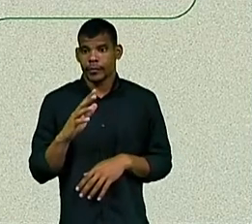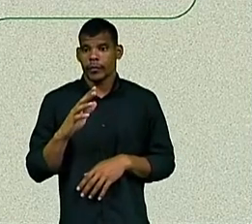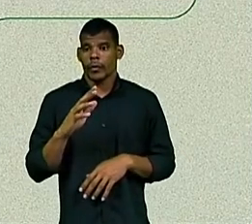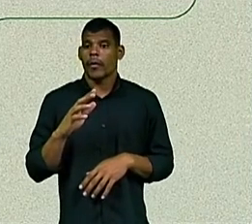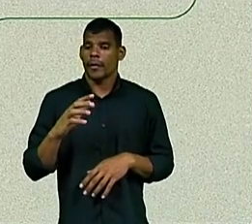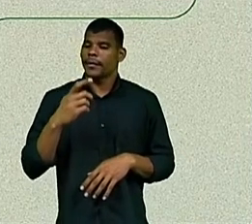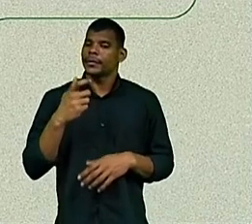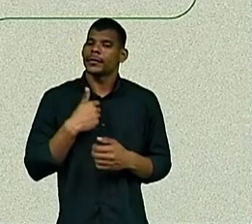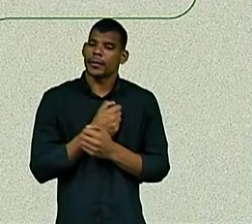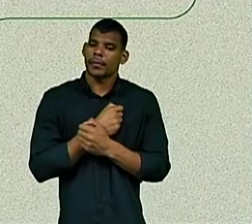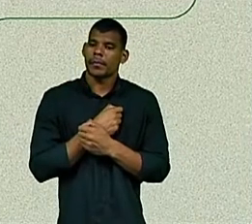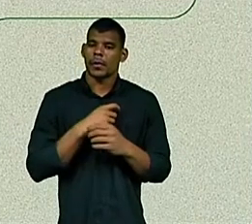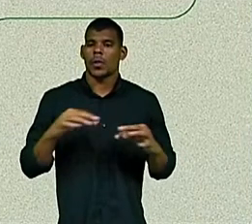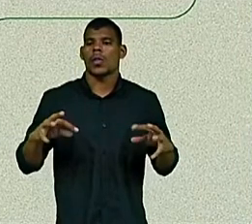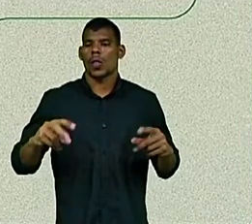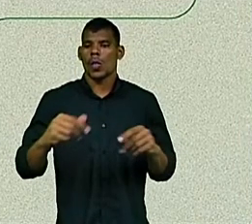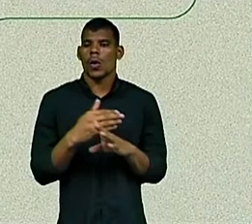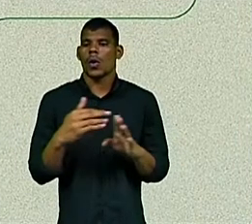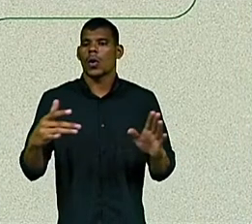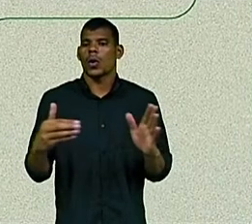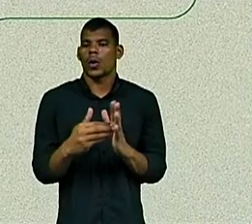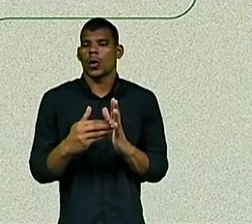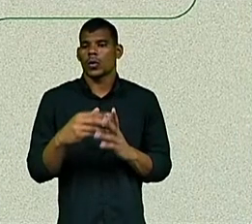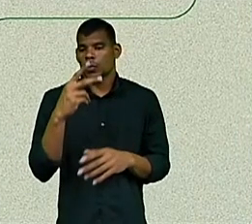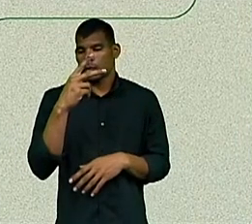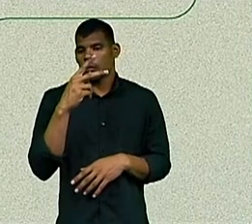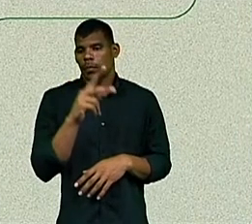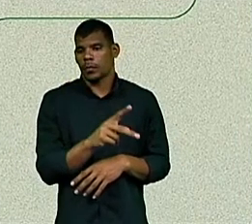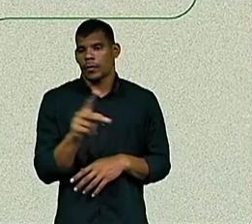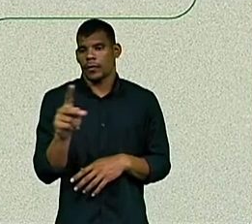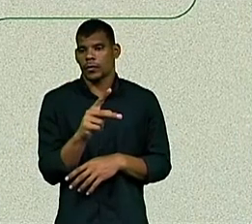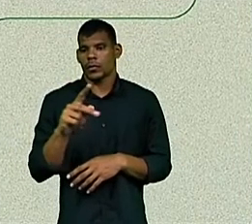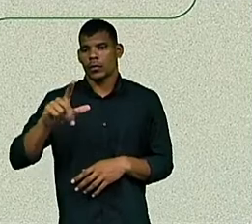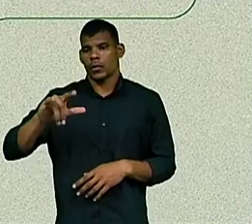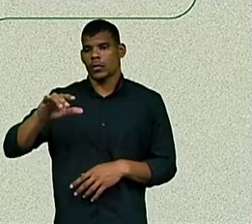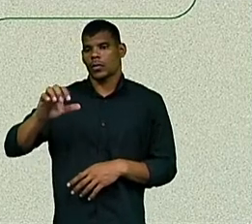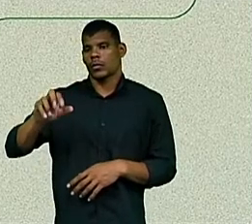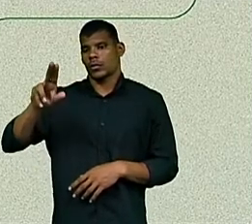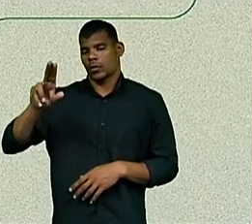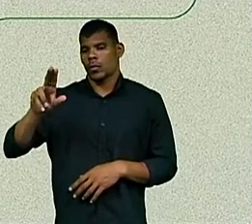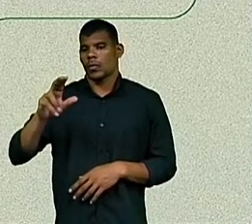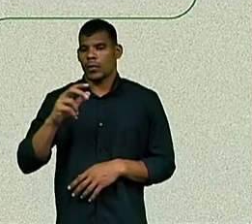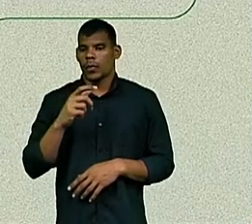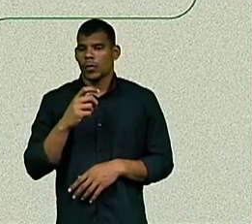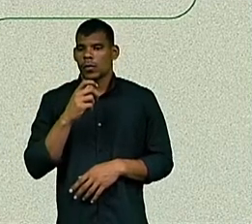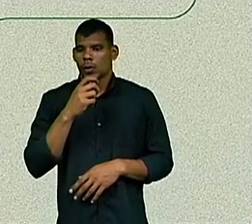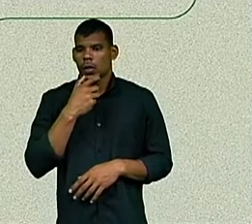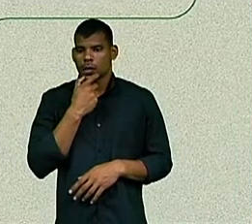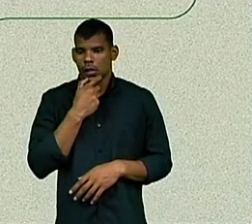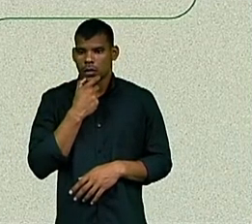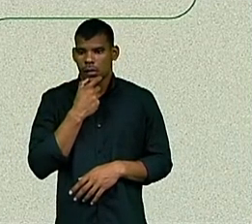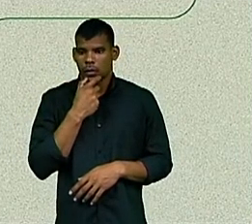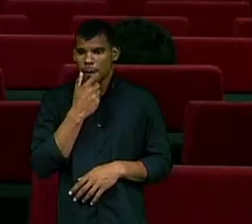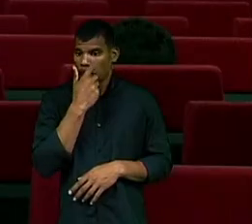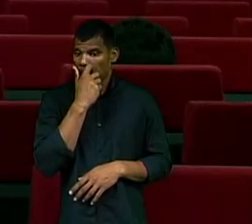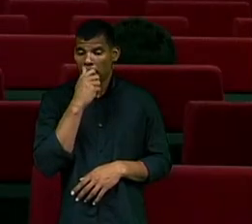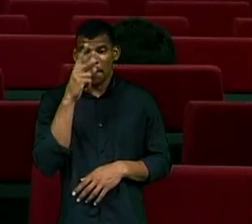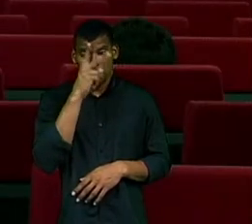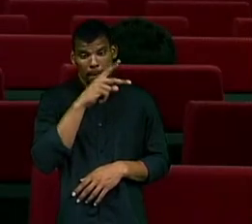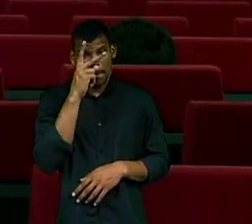em especial os meus colegas o liceu de Messejana agradecer a vocês a presença né lembra dos